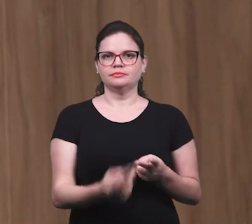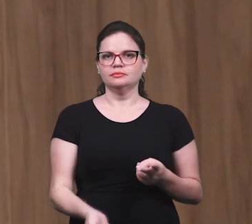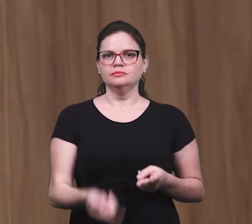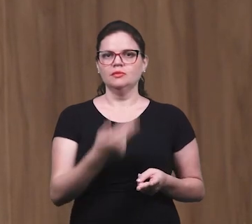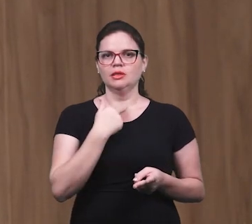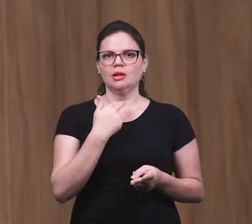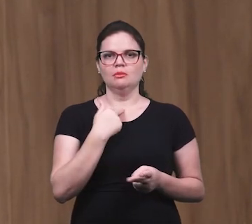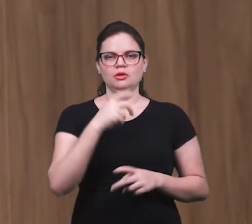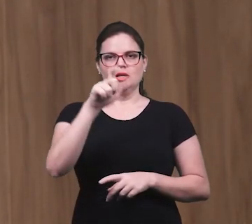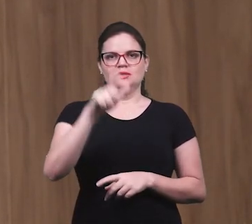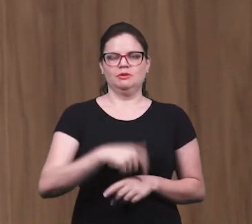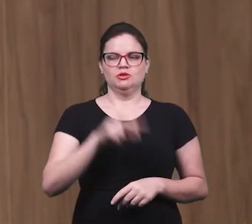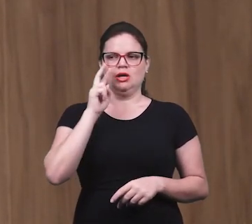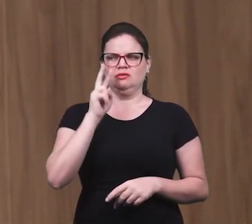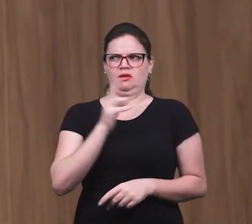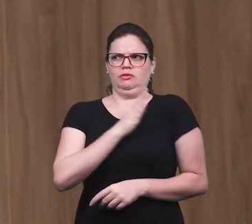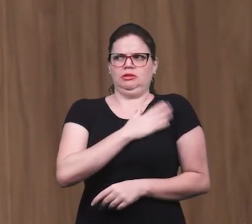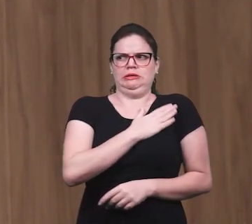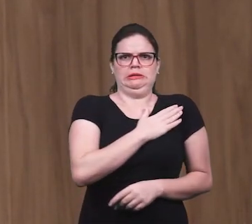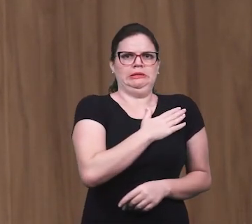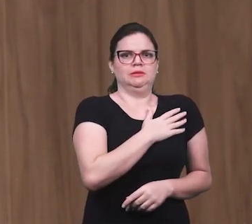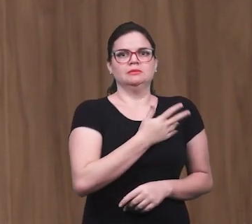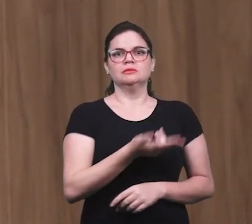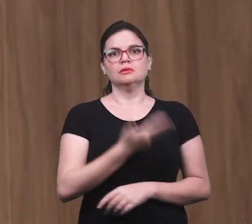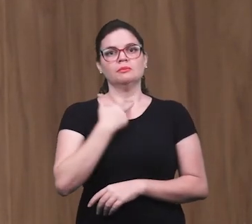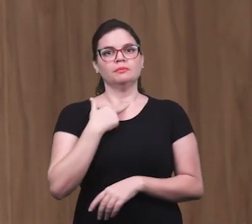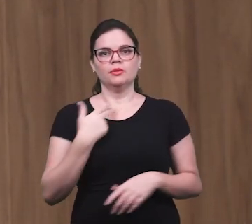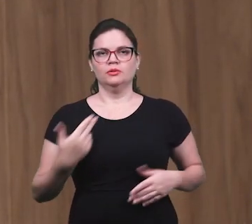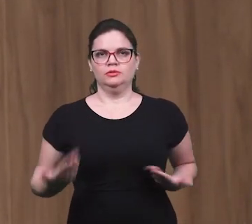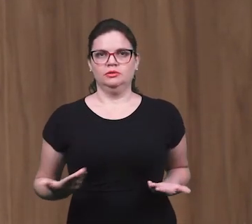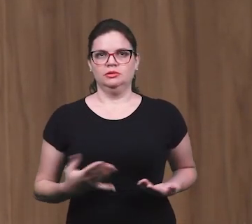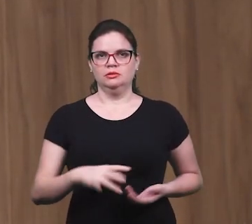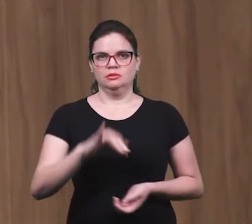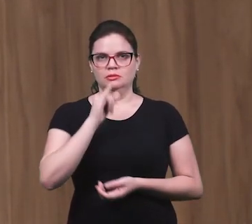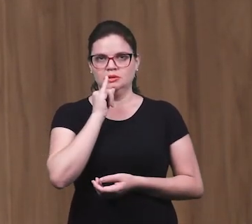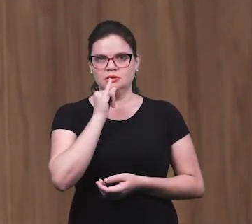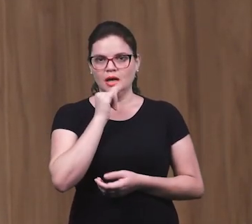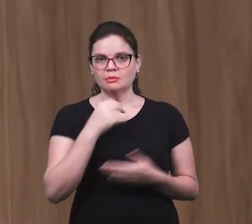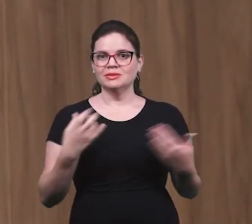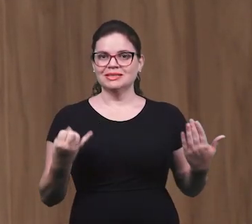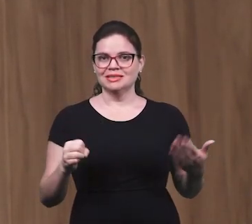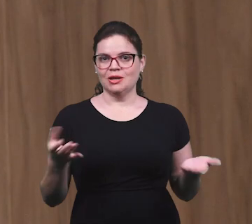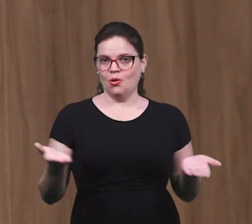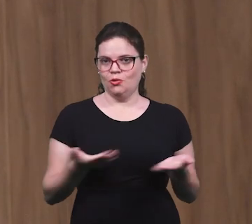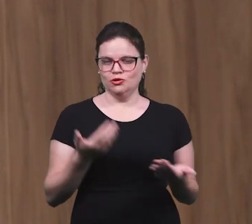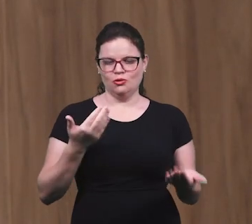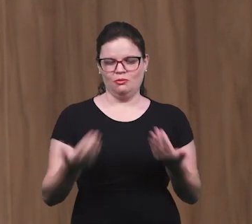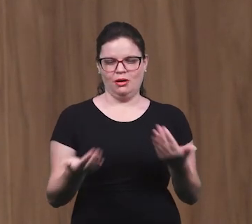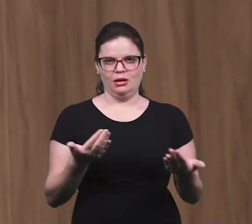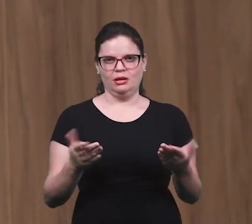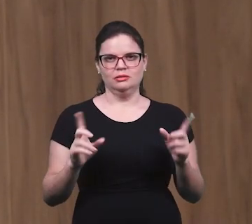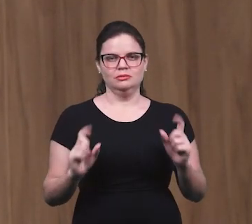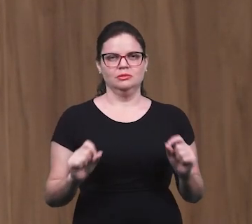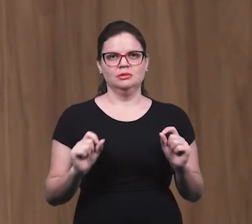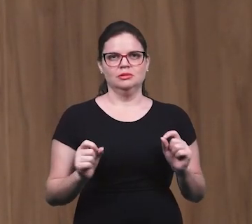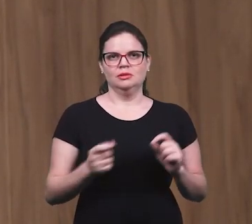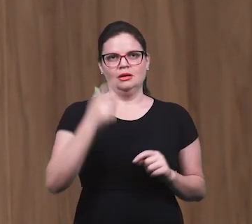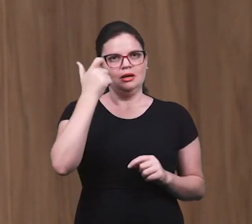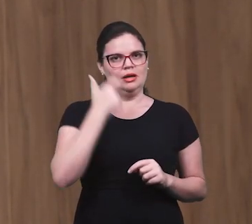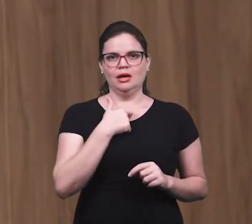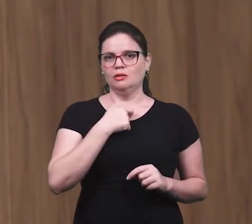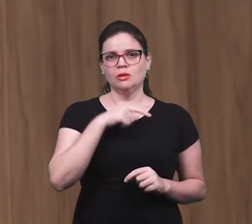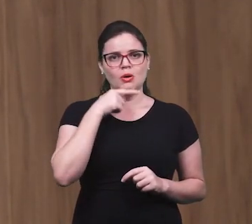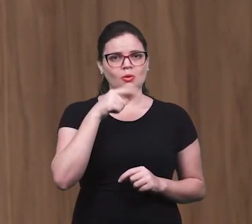causar estranheza. É como se eu tivesse aqui hoje, talvez nesses critérios todos, talvez eu não passaria,